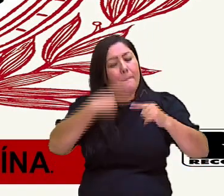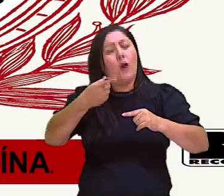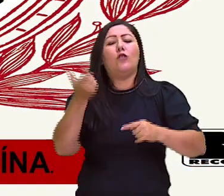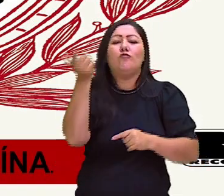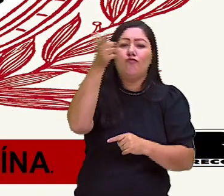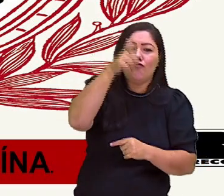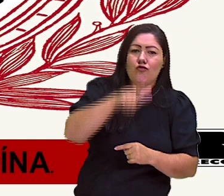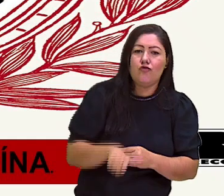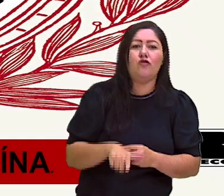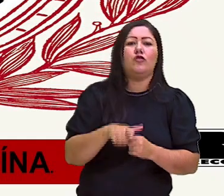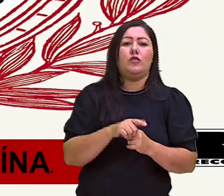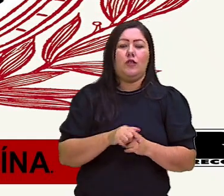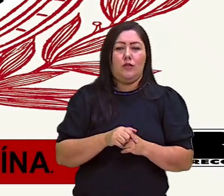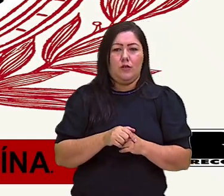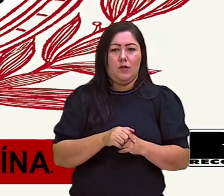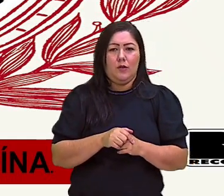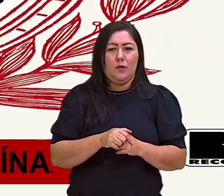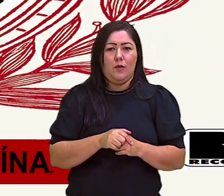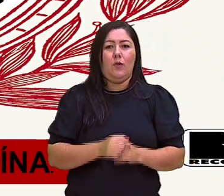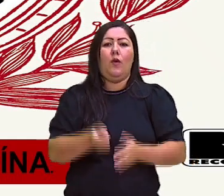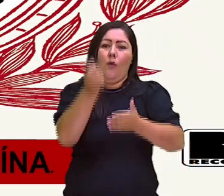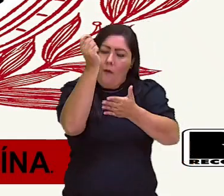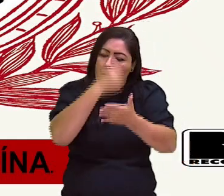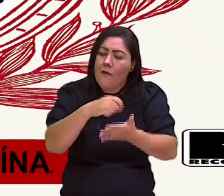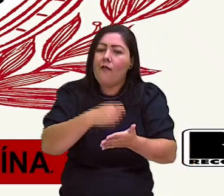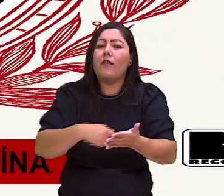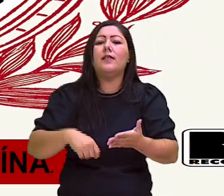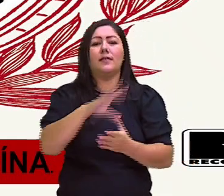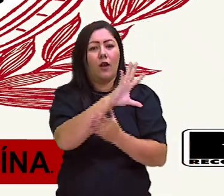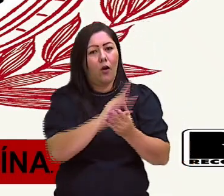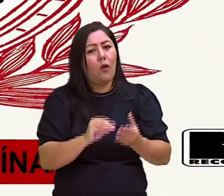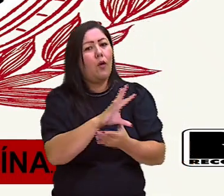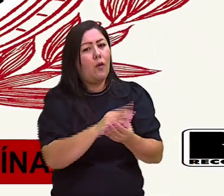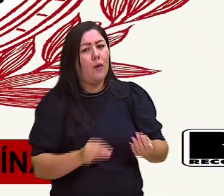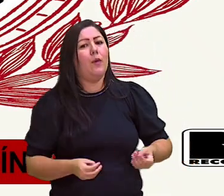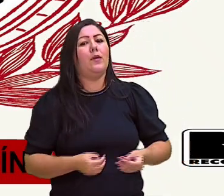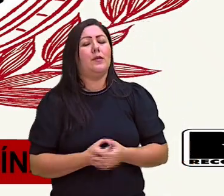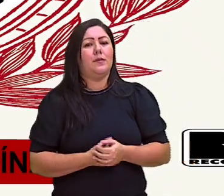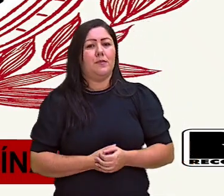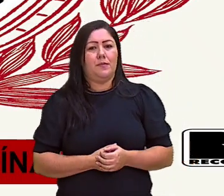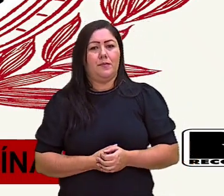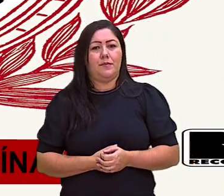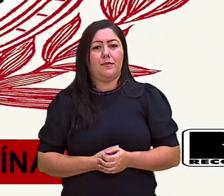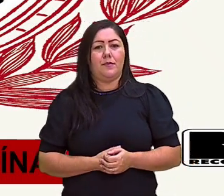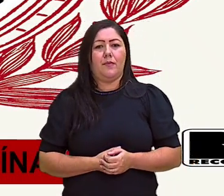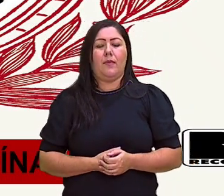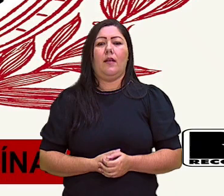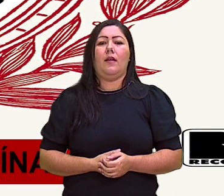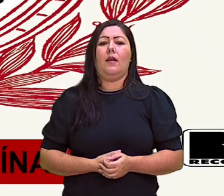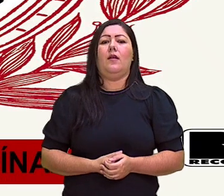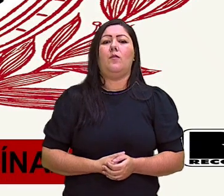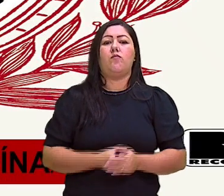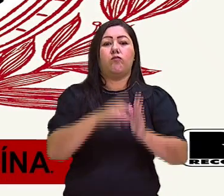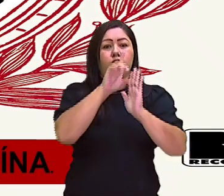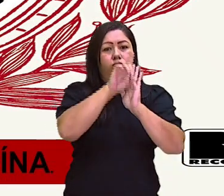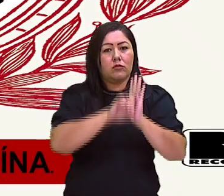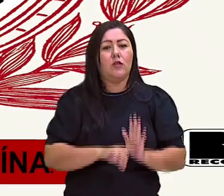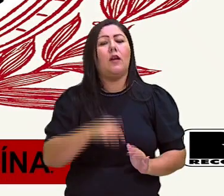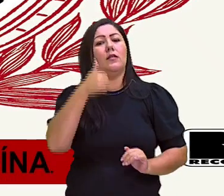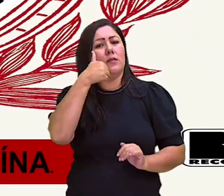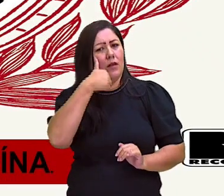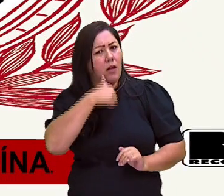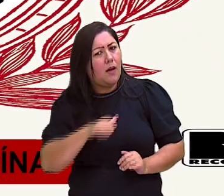1986 por Benoît Groult. A Declaração dos Direitos da Mulher e da Cidadã